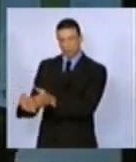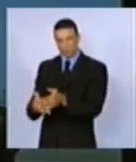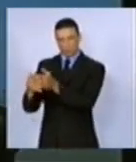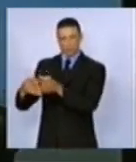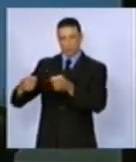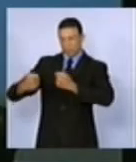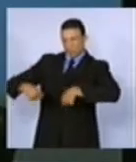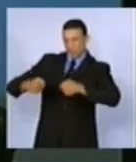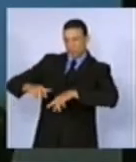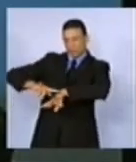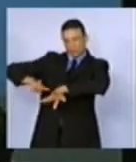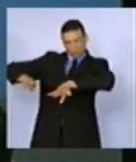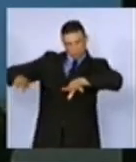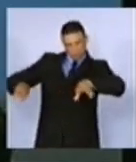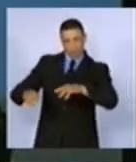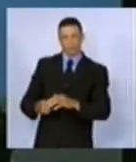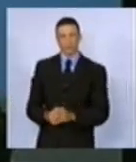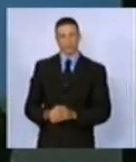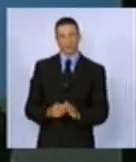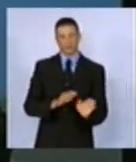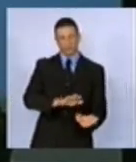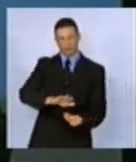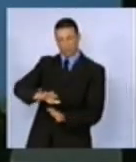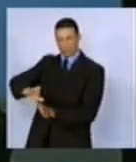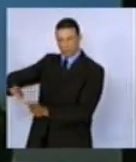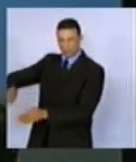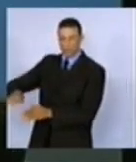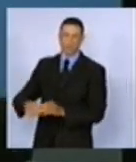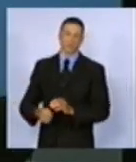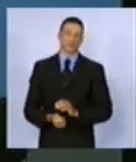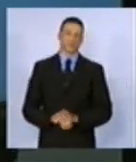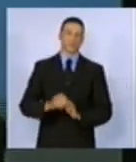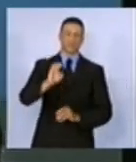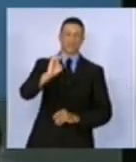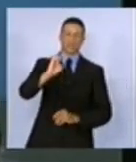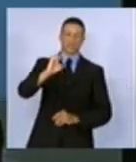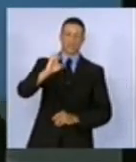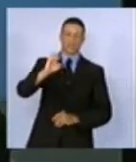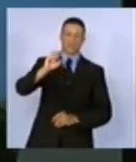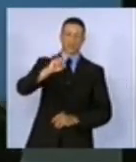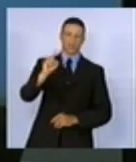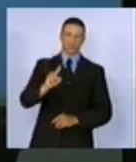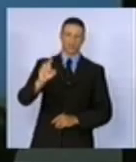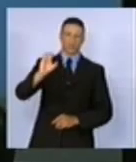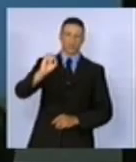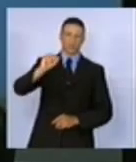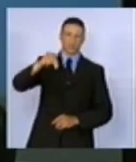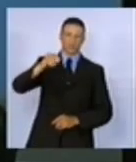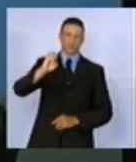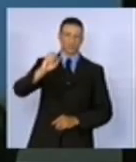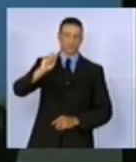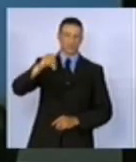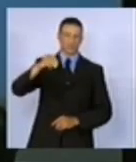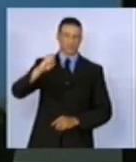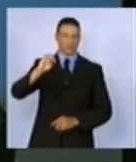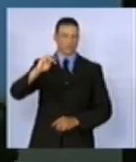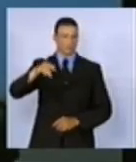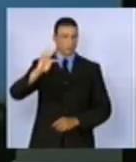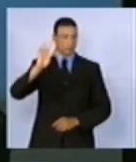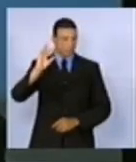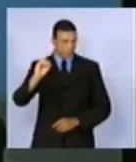isso é com relação ao o zoneamento eles ele embasou a a resolução do licenciamento da